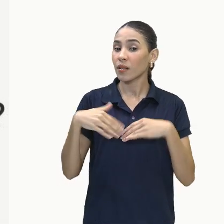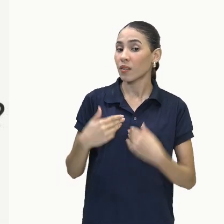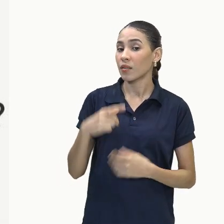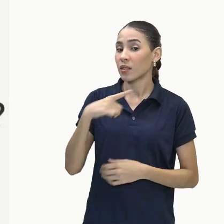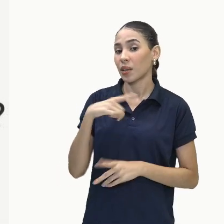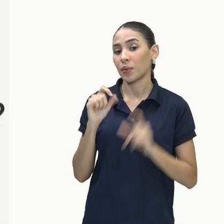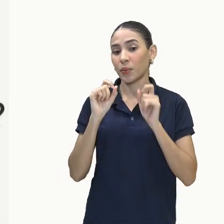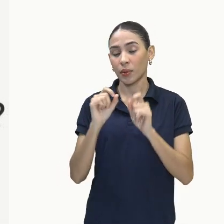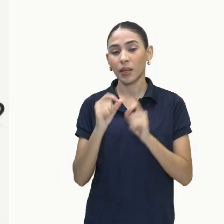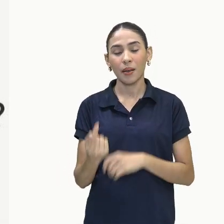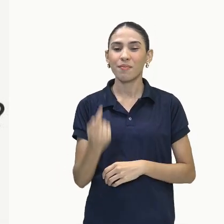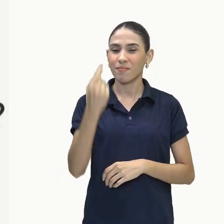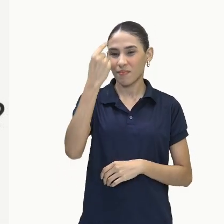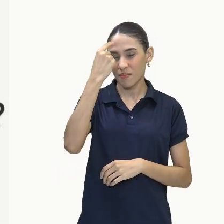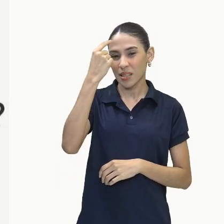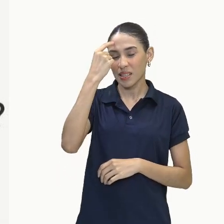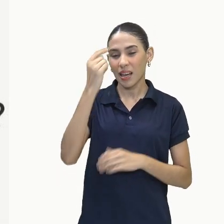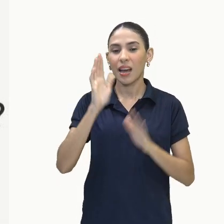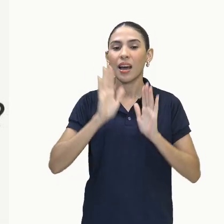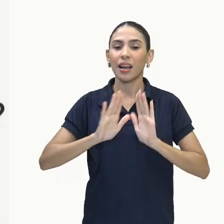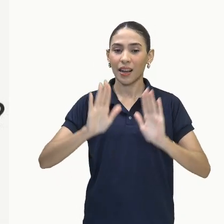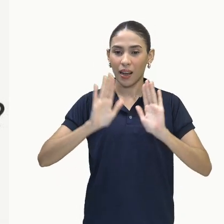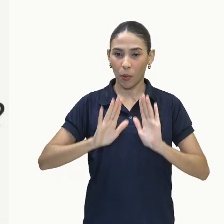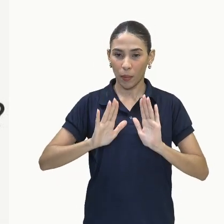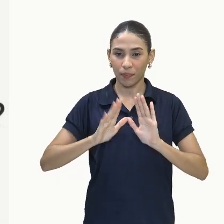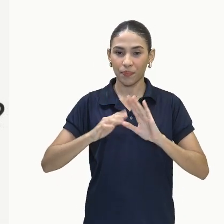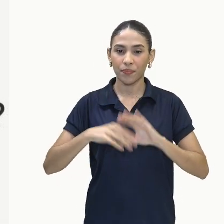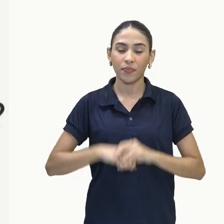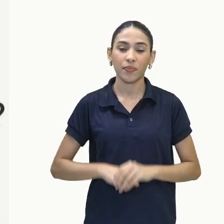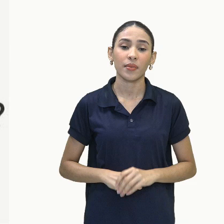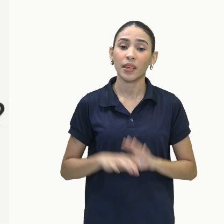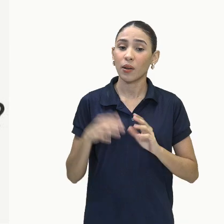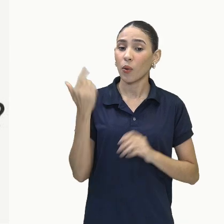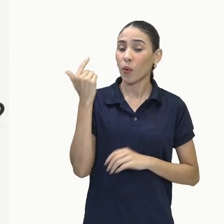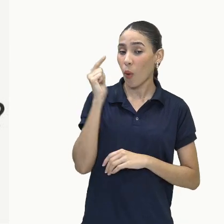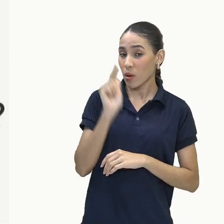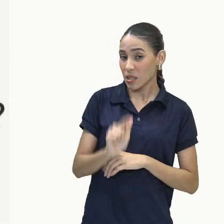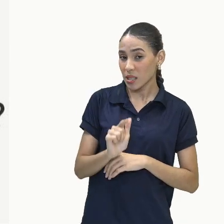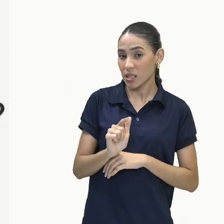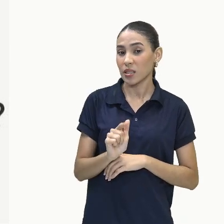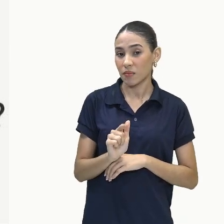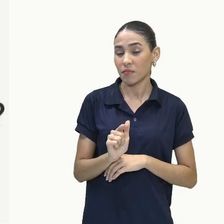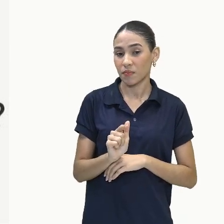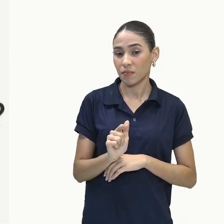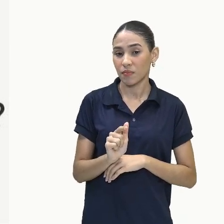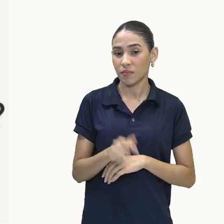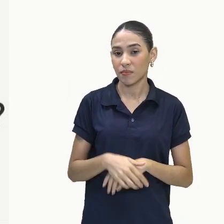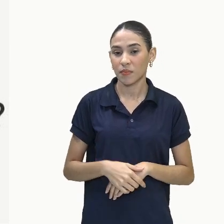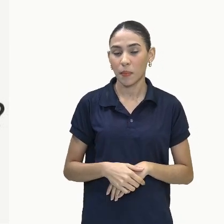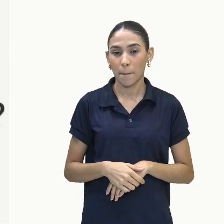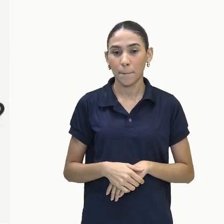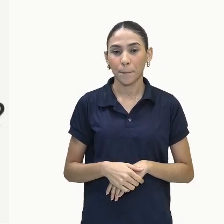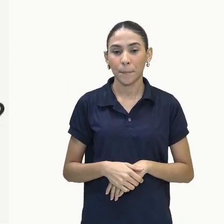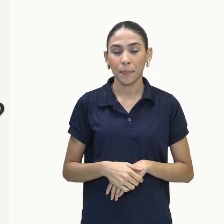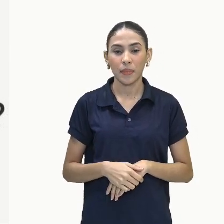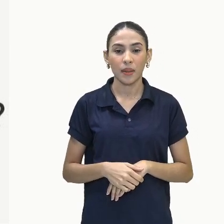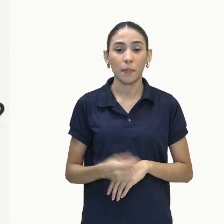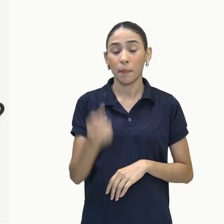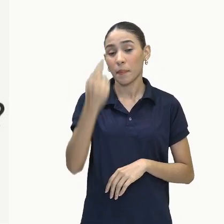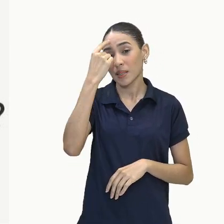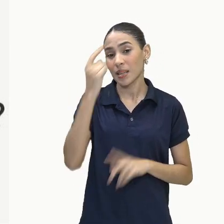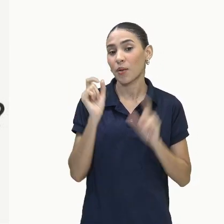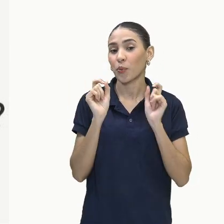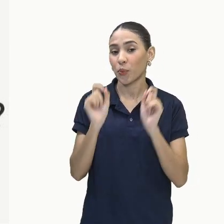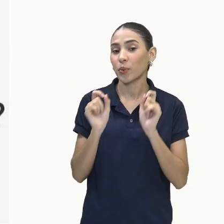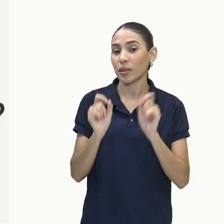aqui que pensar com calma. Para resolver esse tipo de problema, eu tenho que pensar o